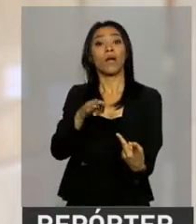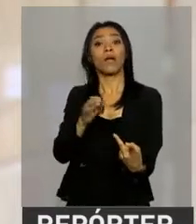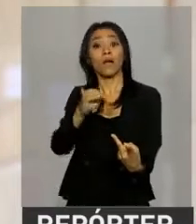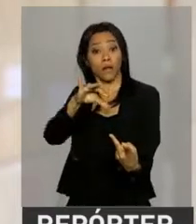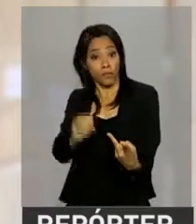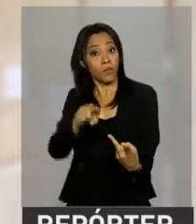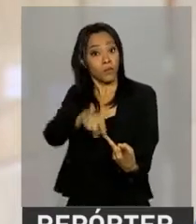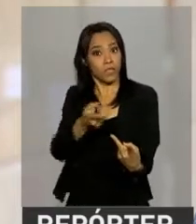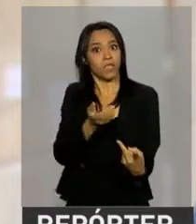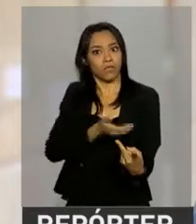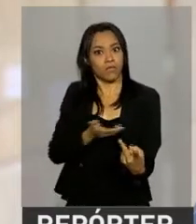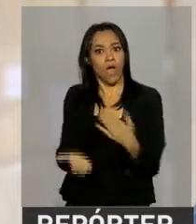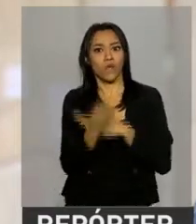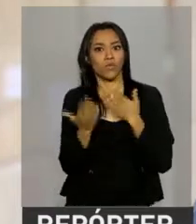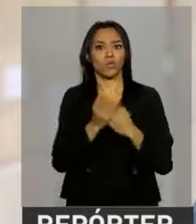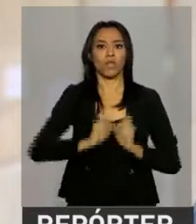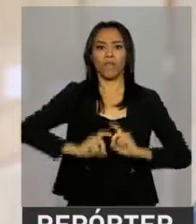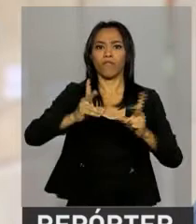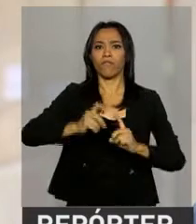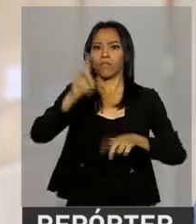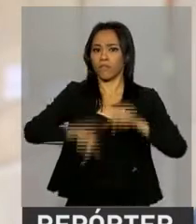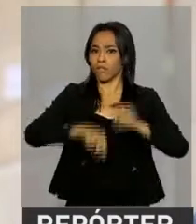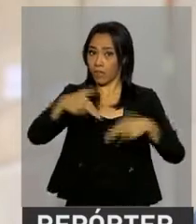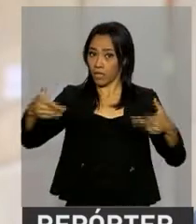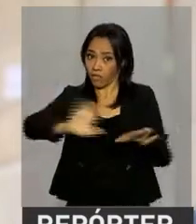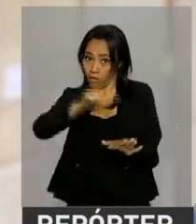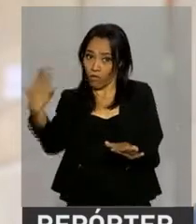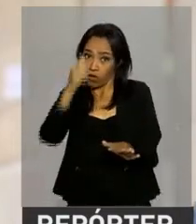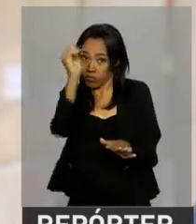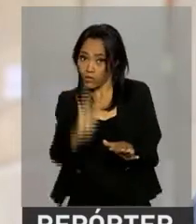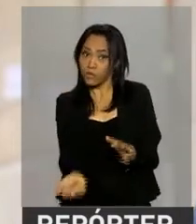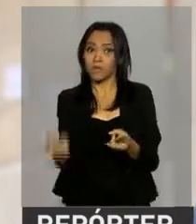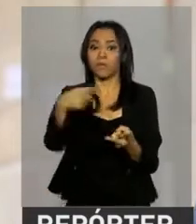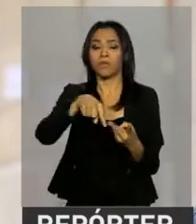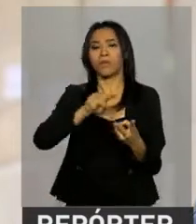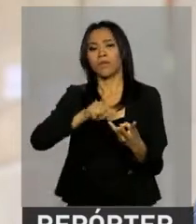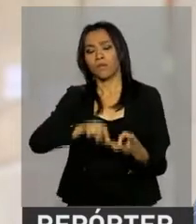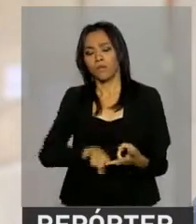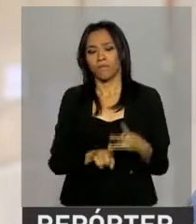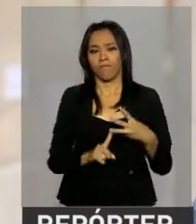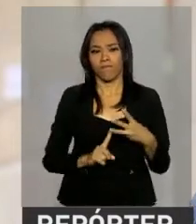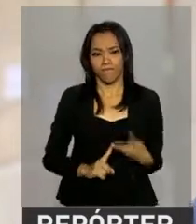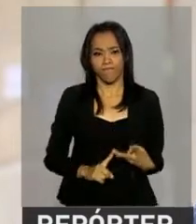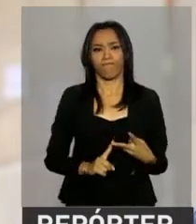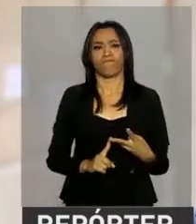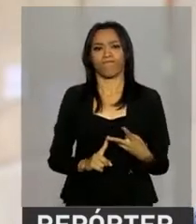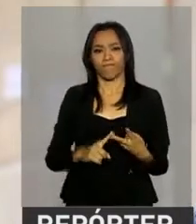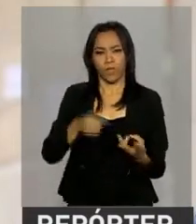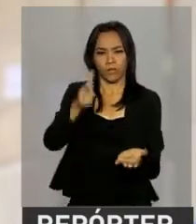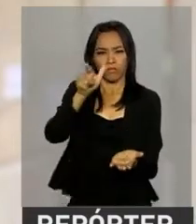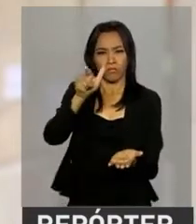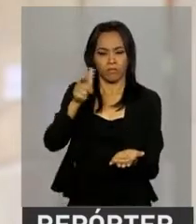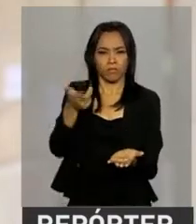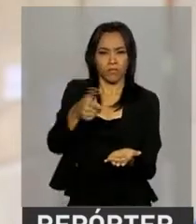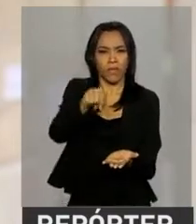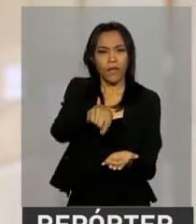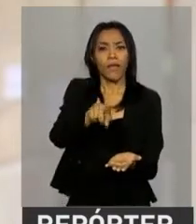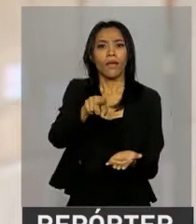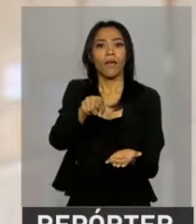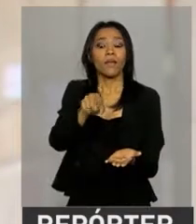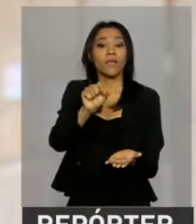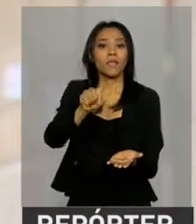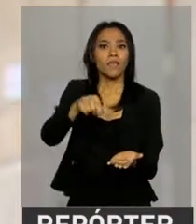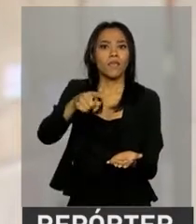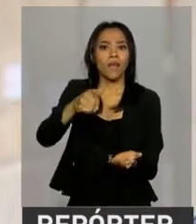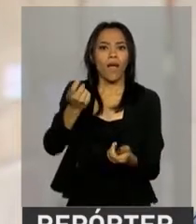favorece a exportação, quanto aumento da venda do papelão ondulado, o que indica maior